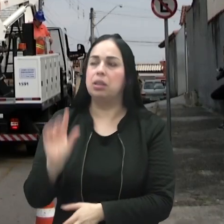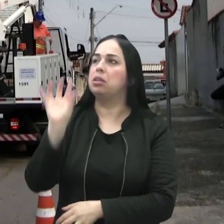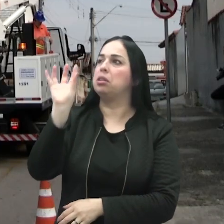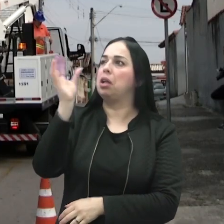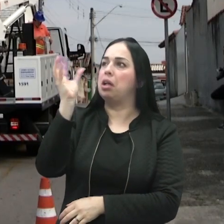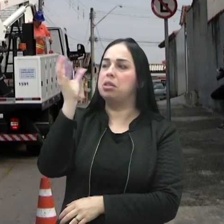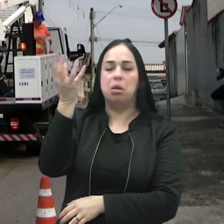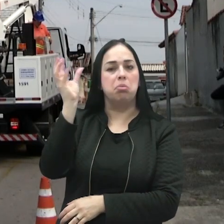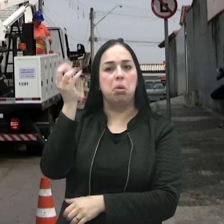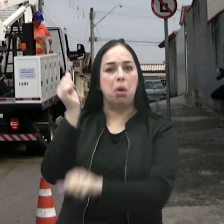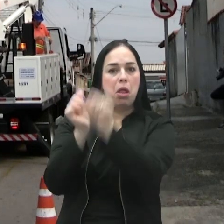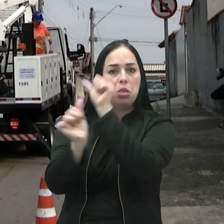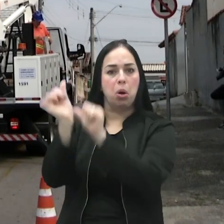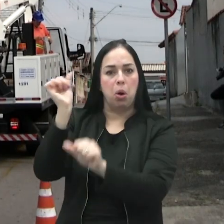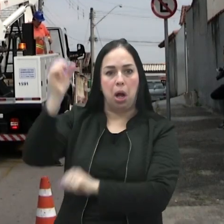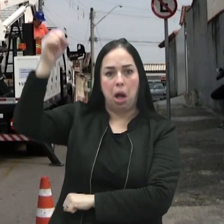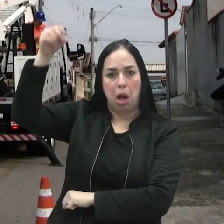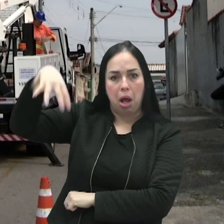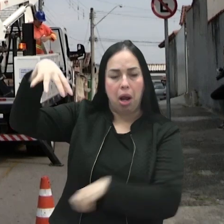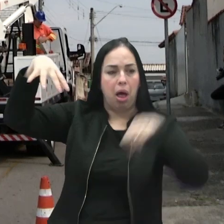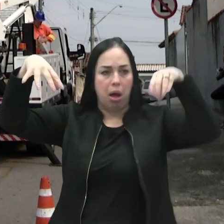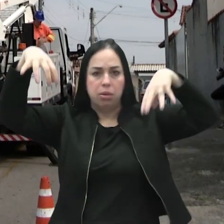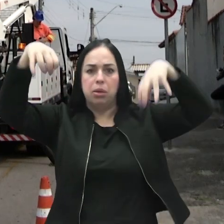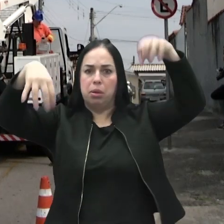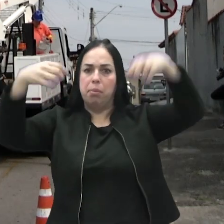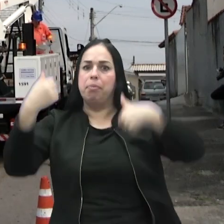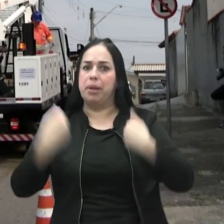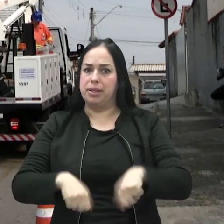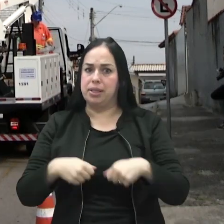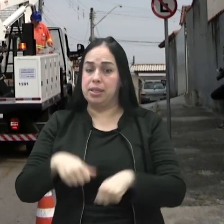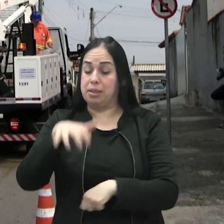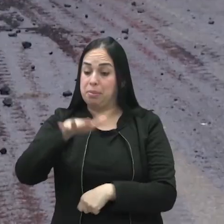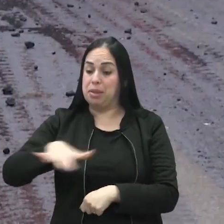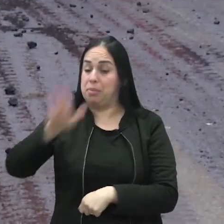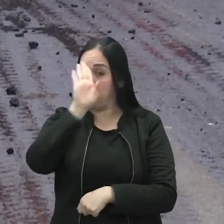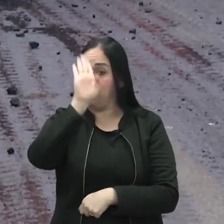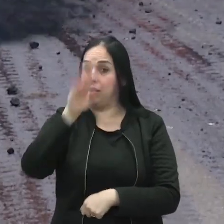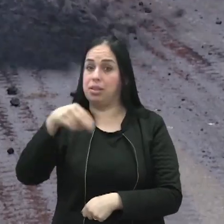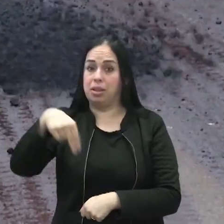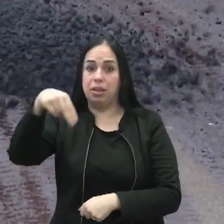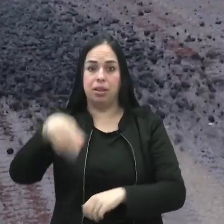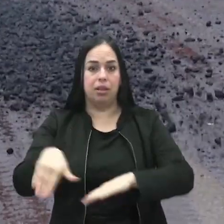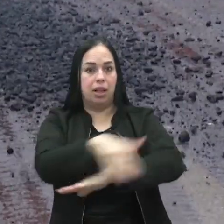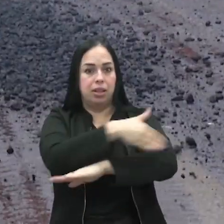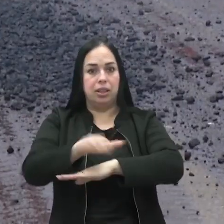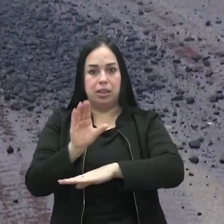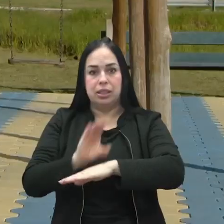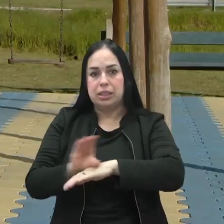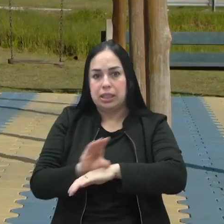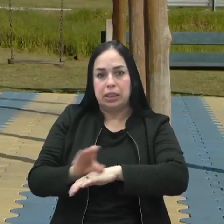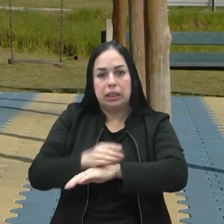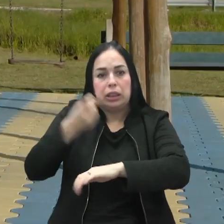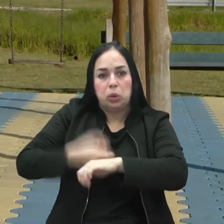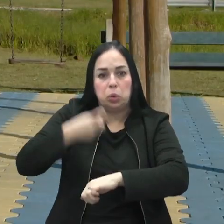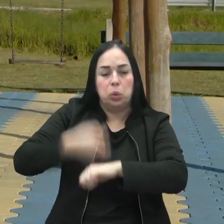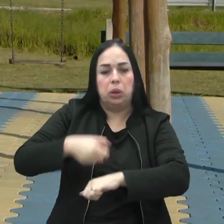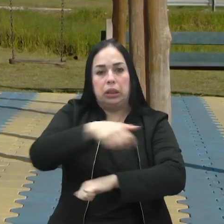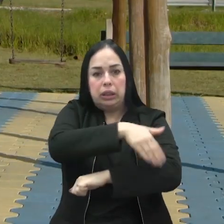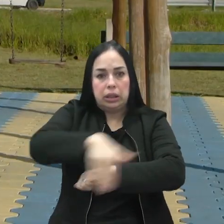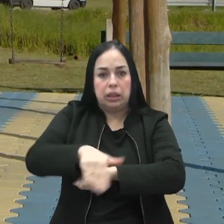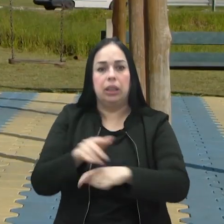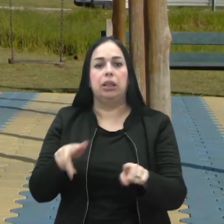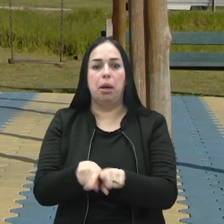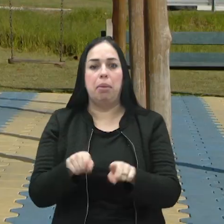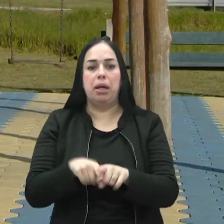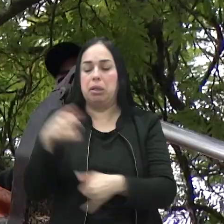como melhorias na iluminação pública de bairros da região norte, revitalização de asfalto, reparos e